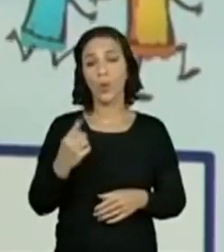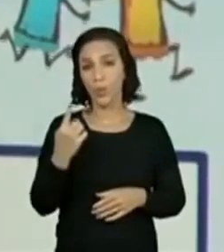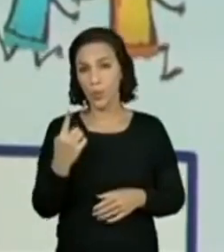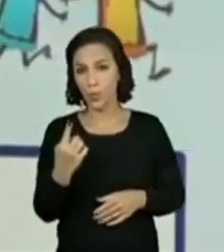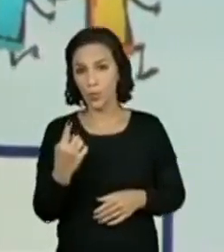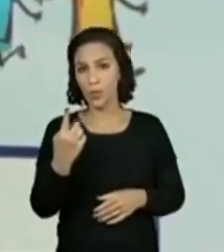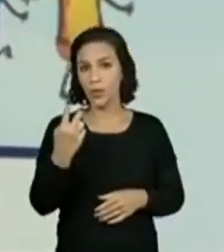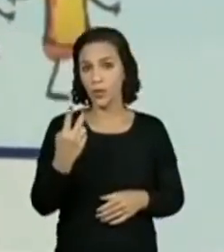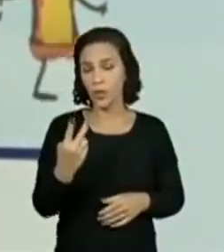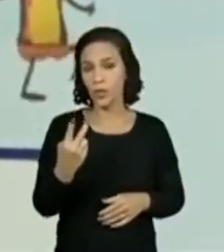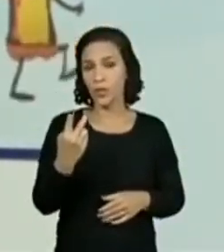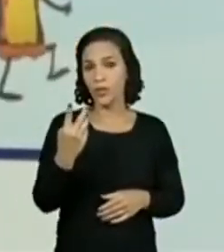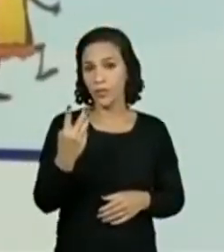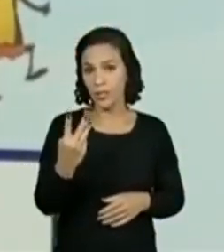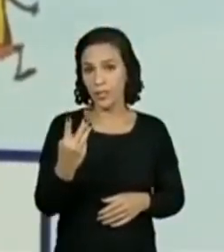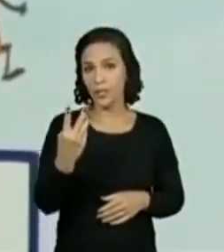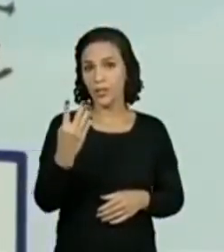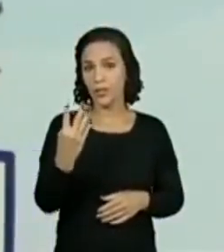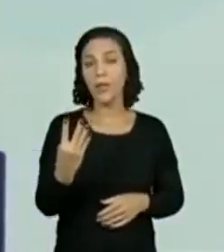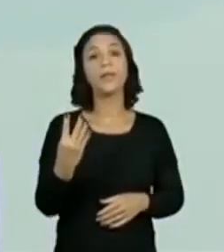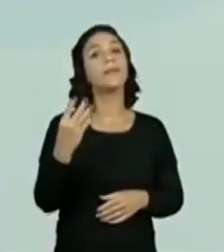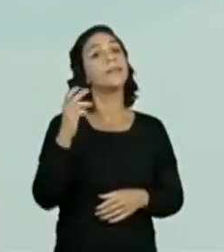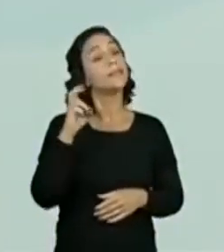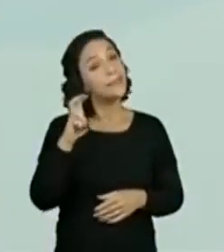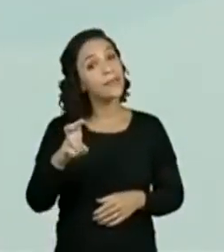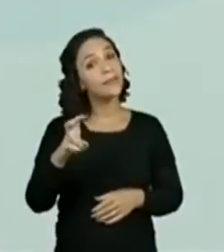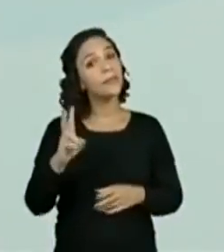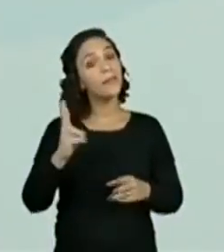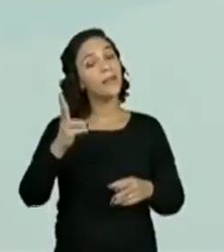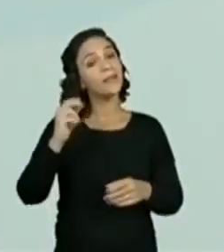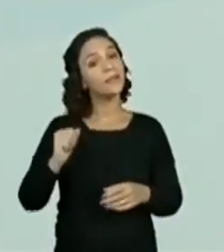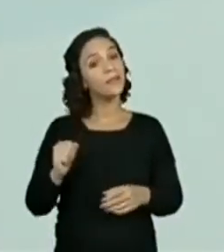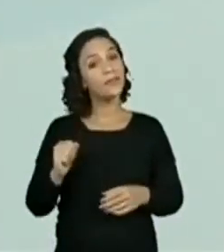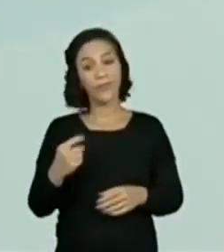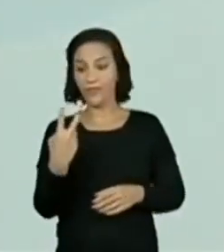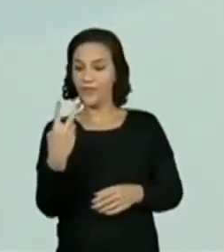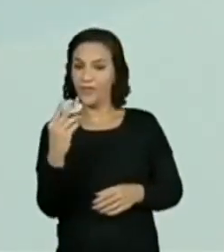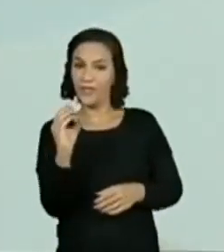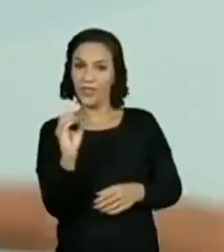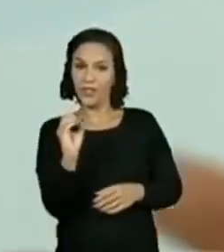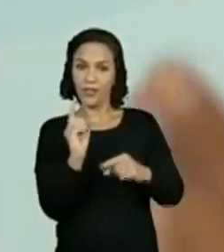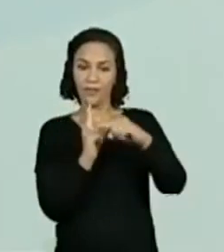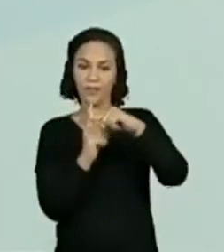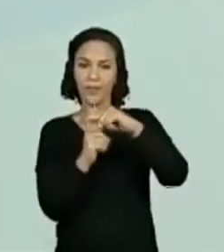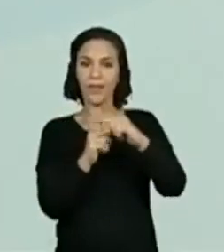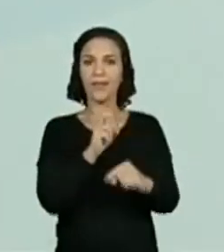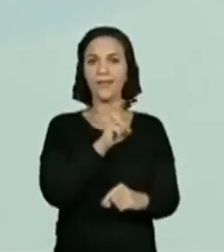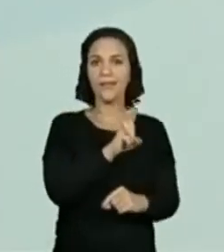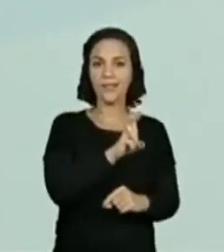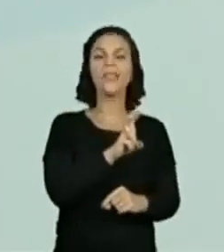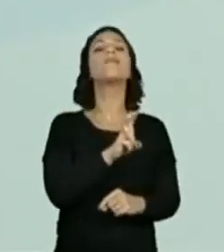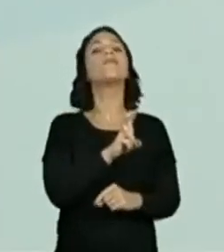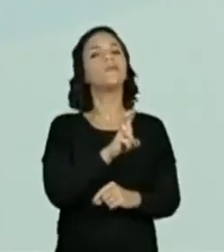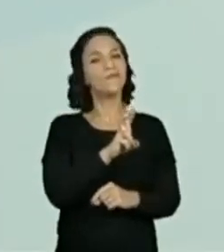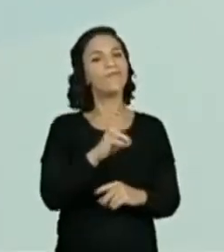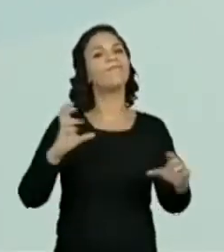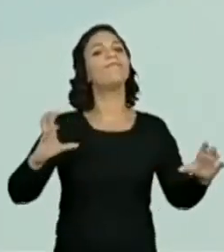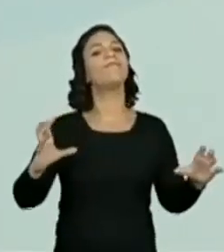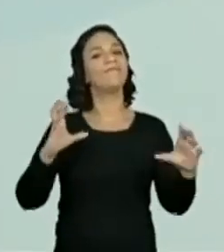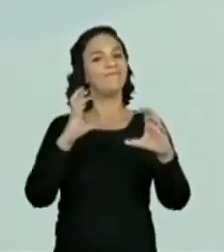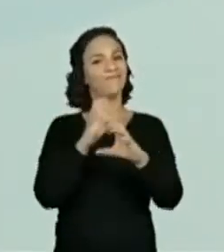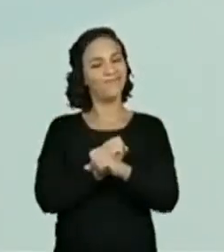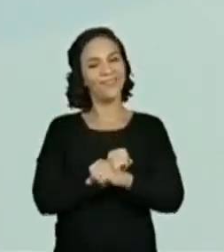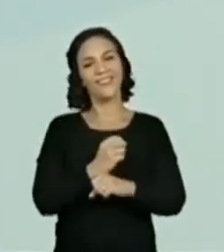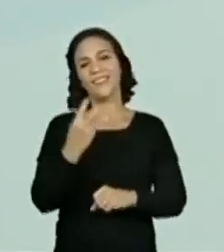1, 2, 3, 4, 5. 20 mais 5, isso mesmo.